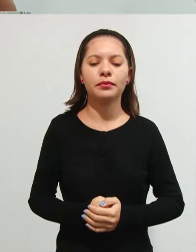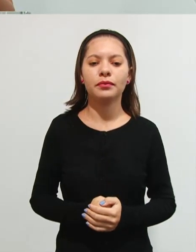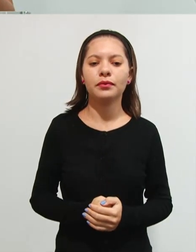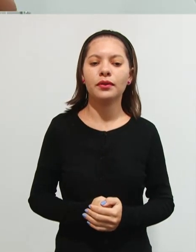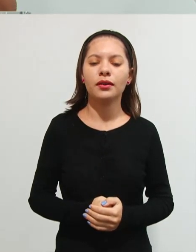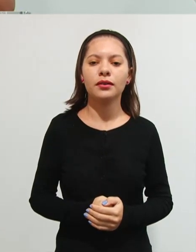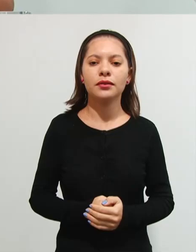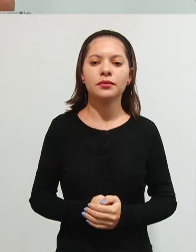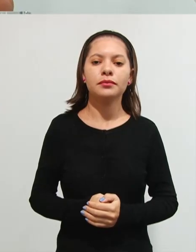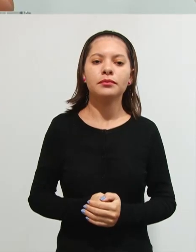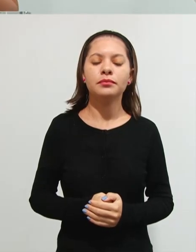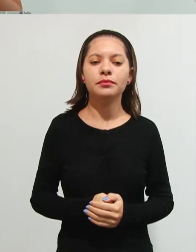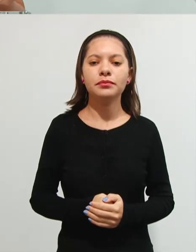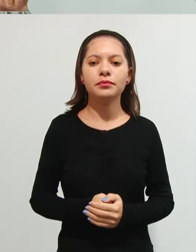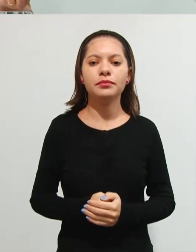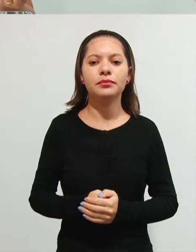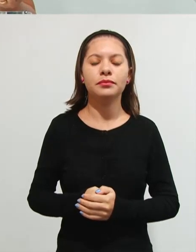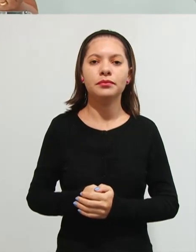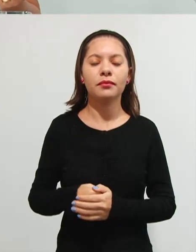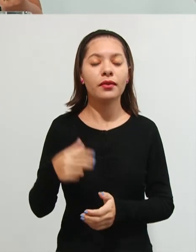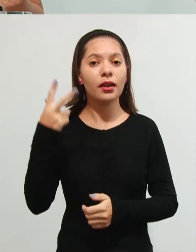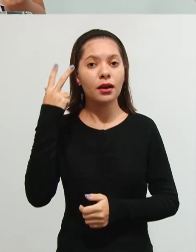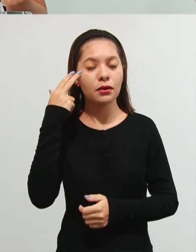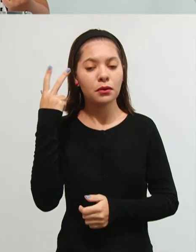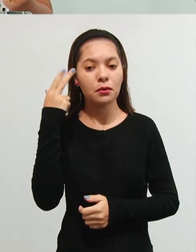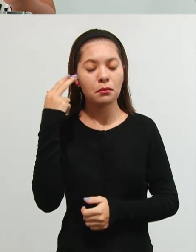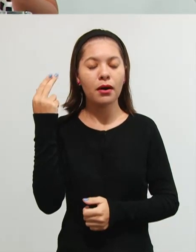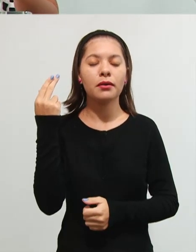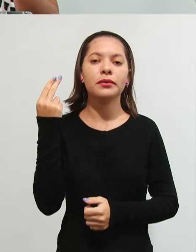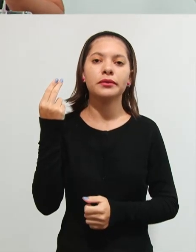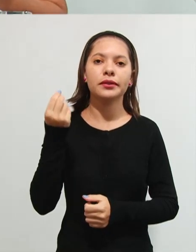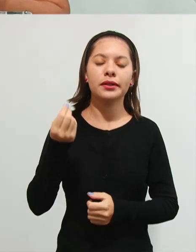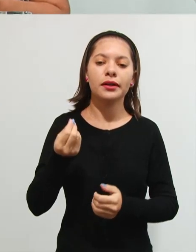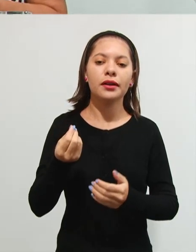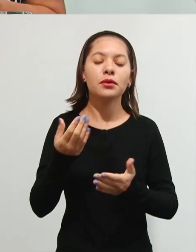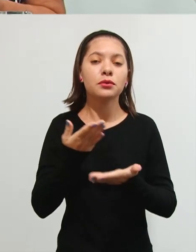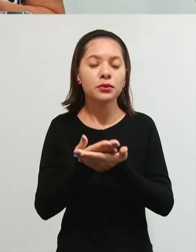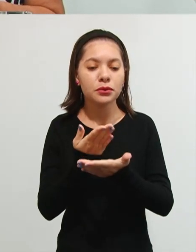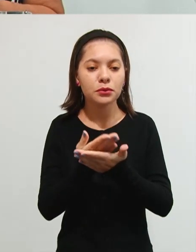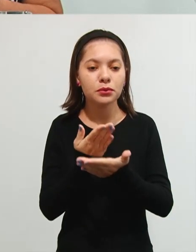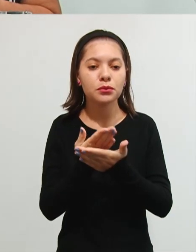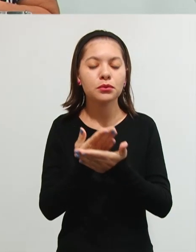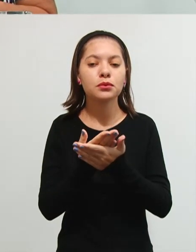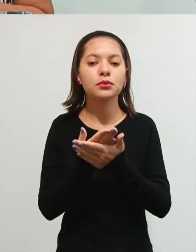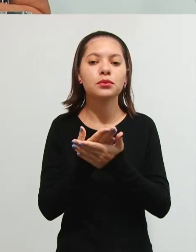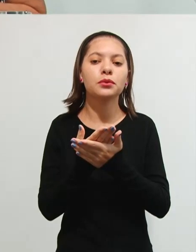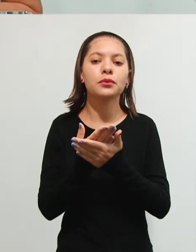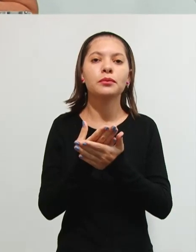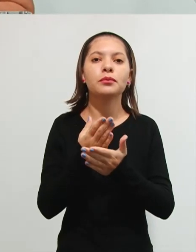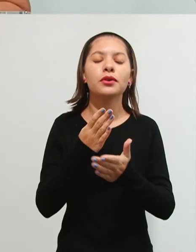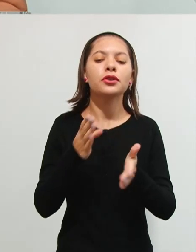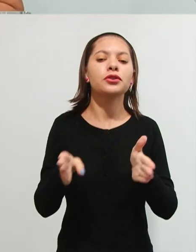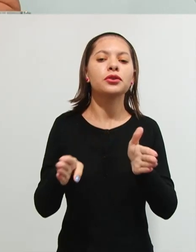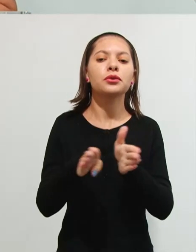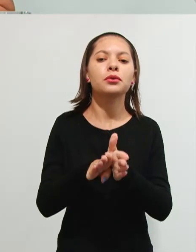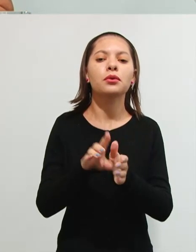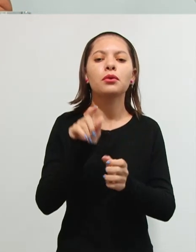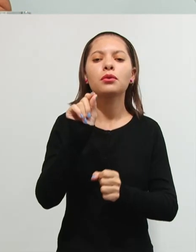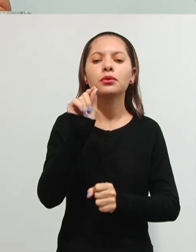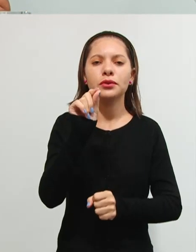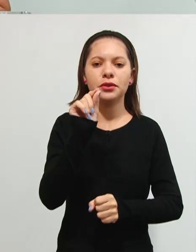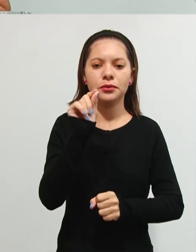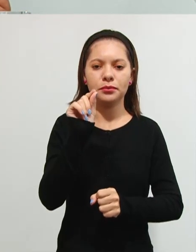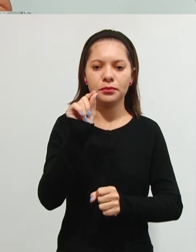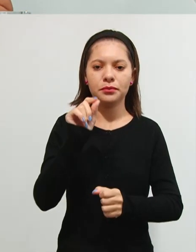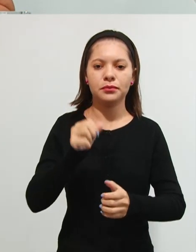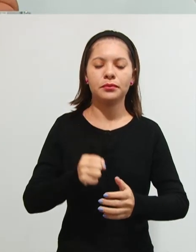mais clássico, como vocês podem ver, e os estudos dele levaram, então, para uma outra vertente, ainda